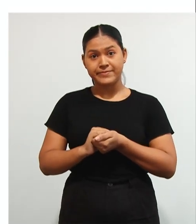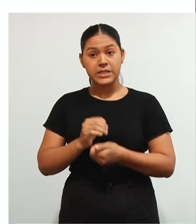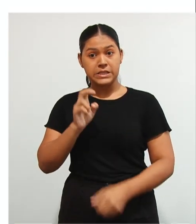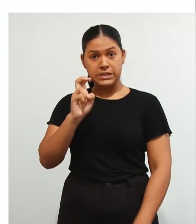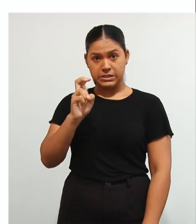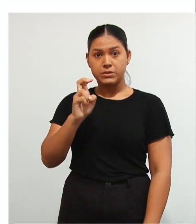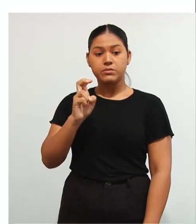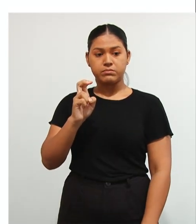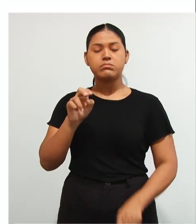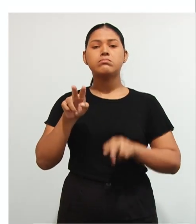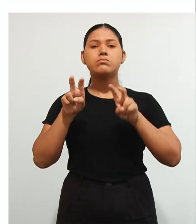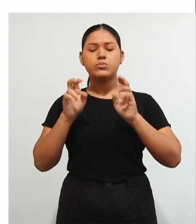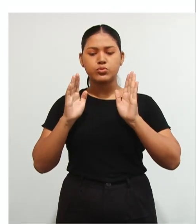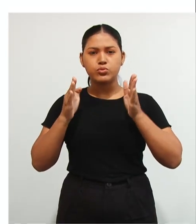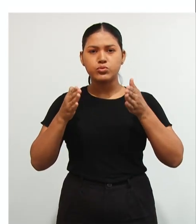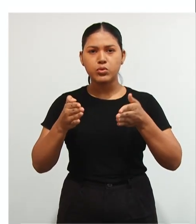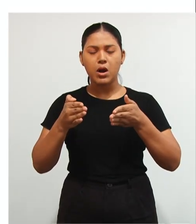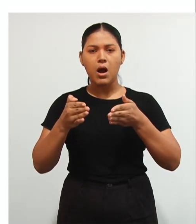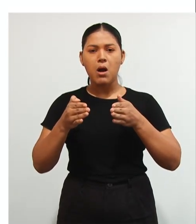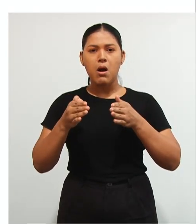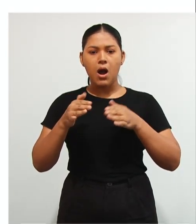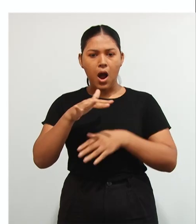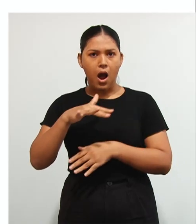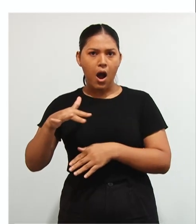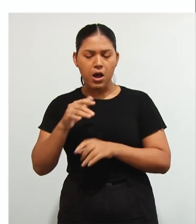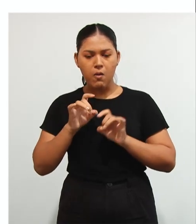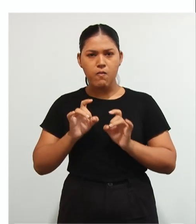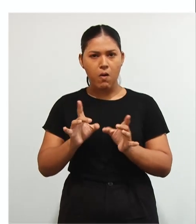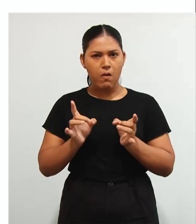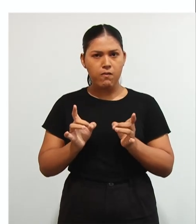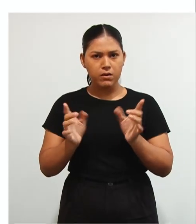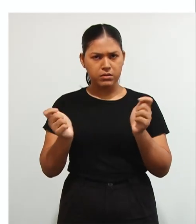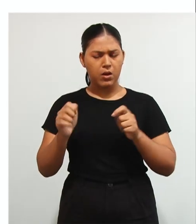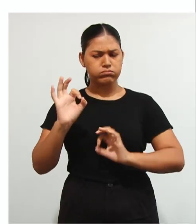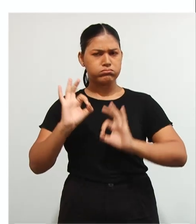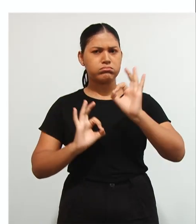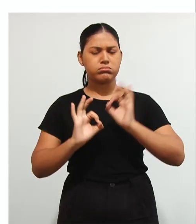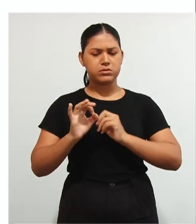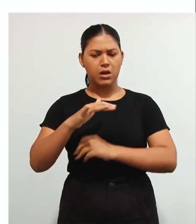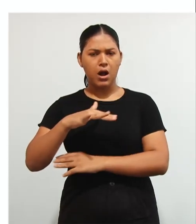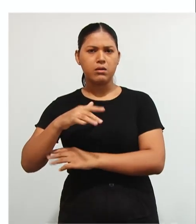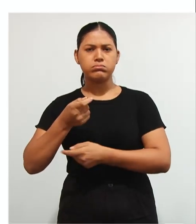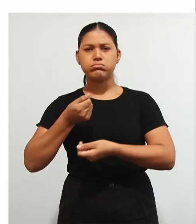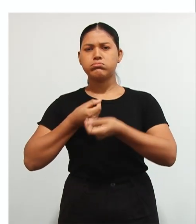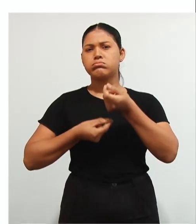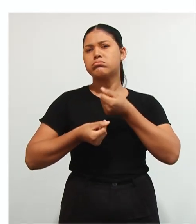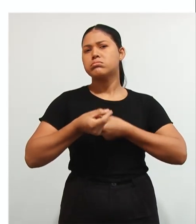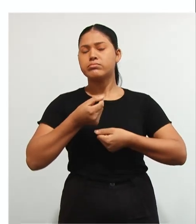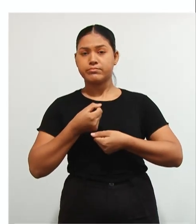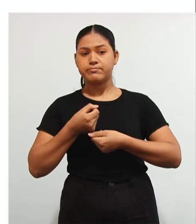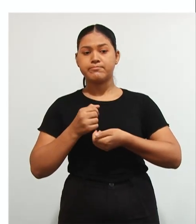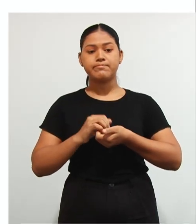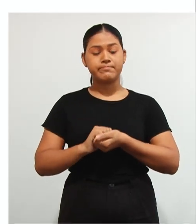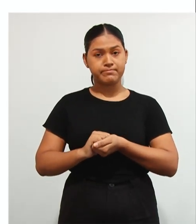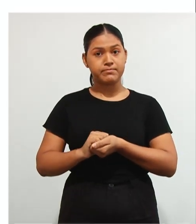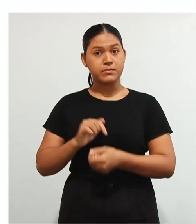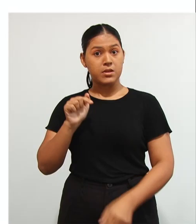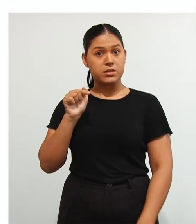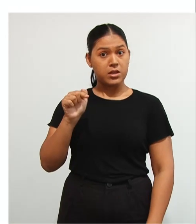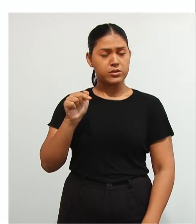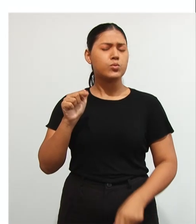mercados geralmente são uma boa maneira de organizar a atividade econômica. E o sétimo princípio trata de como, às vezes, os